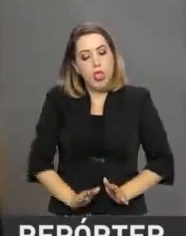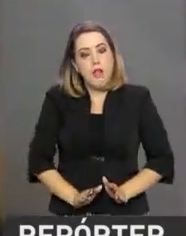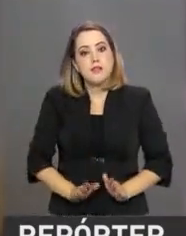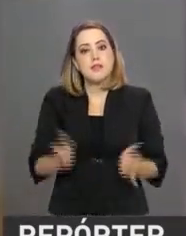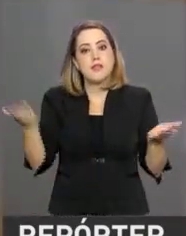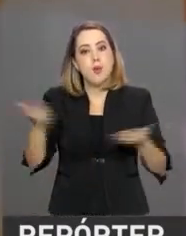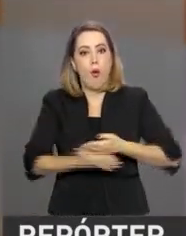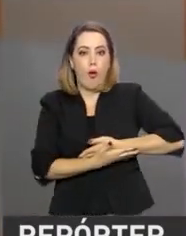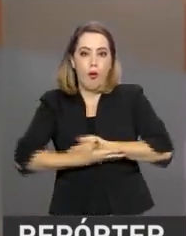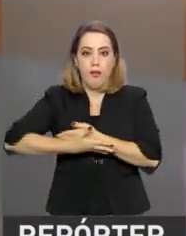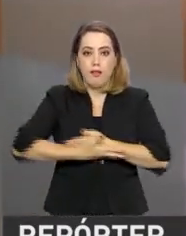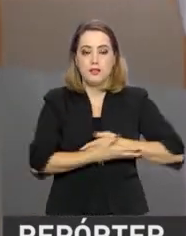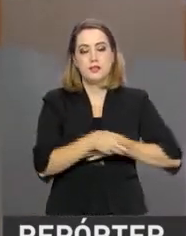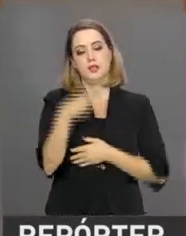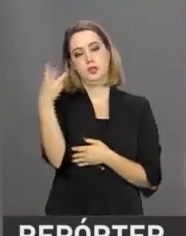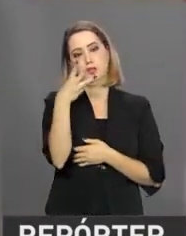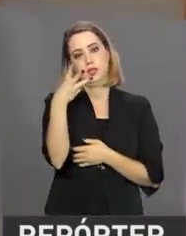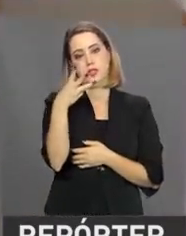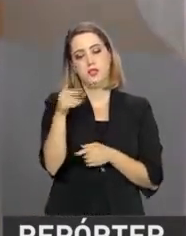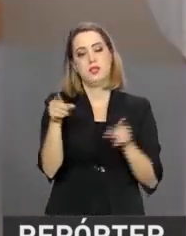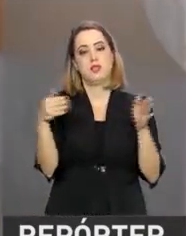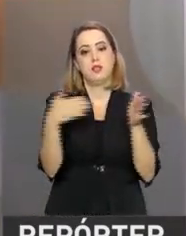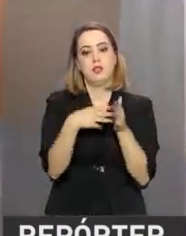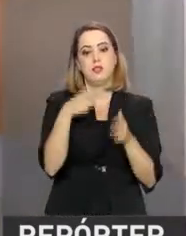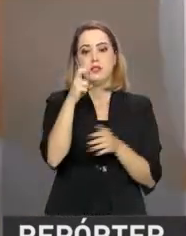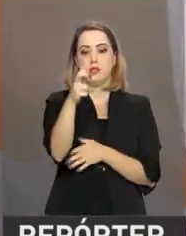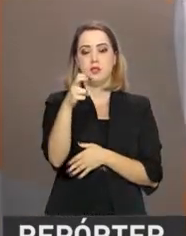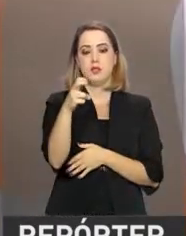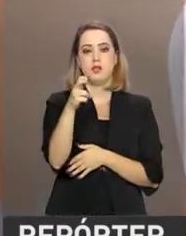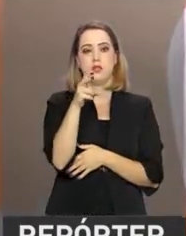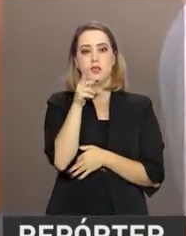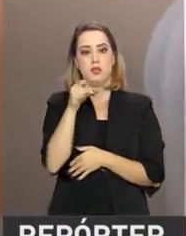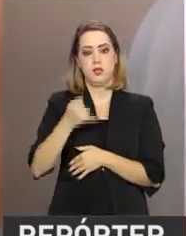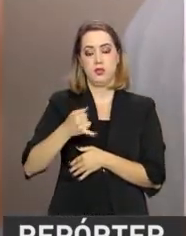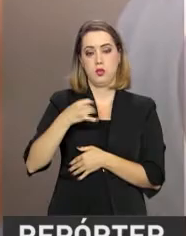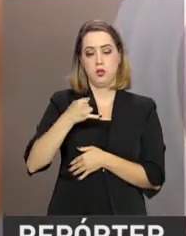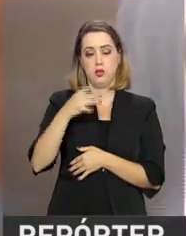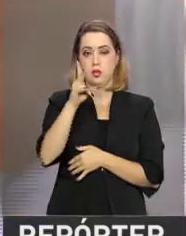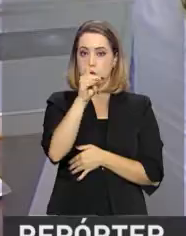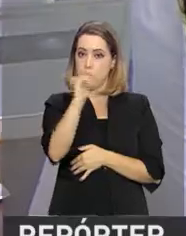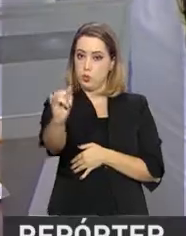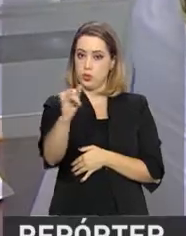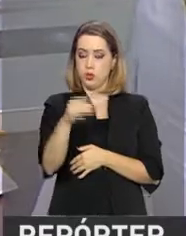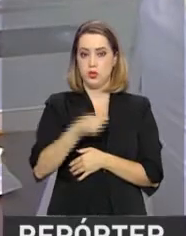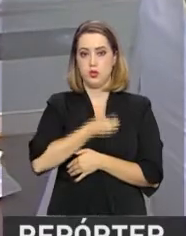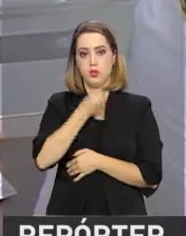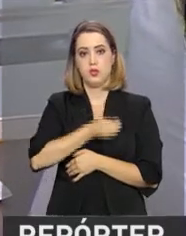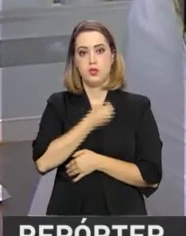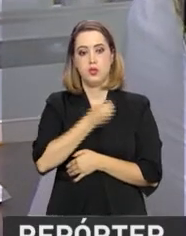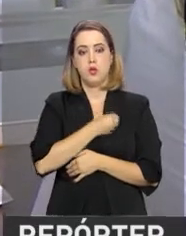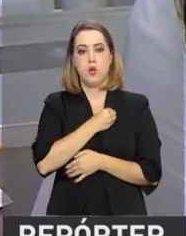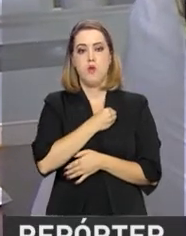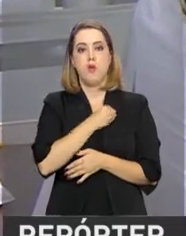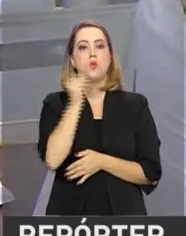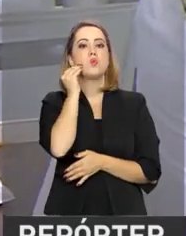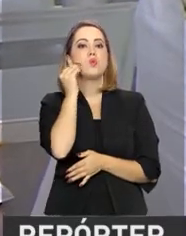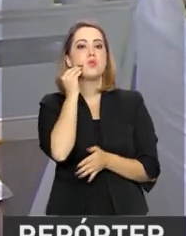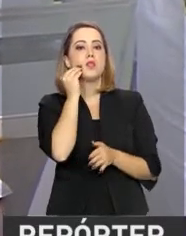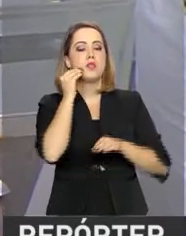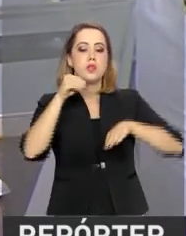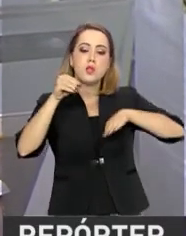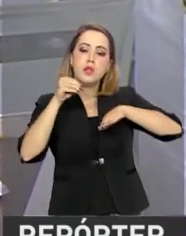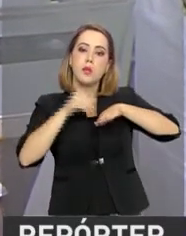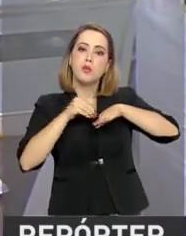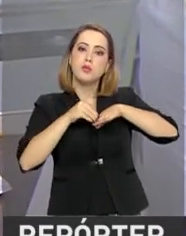terceiro eo quinto dia de vida de acordo com o ministério a realização do teste neste período importante para o detectar seis